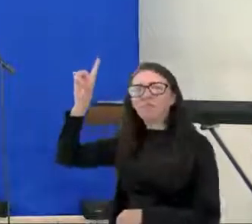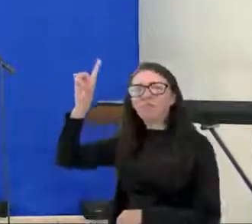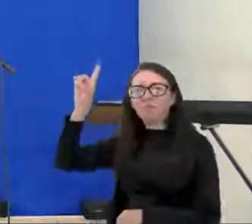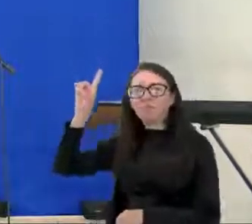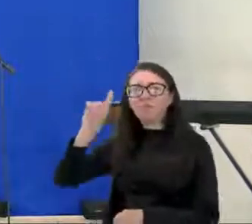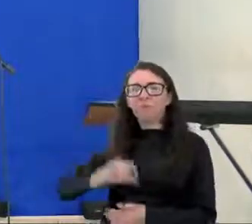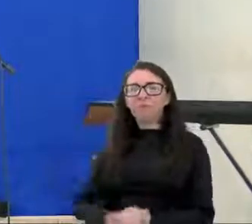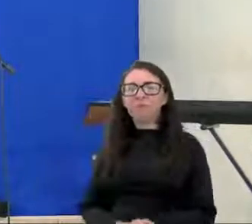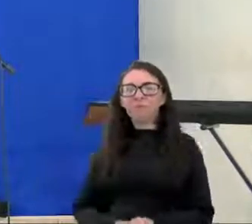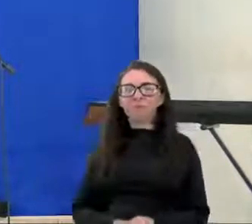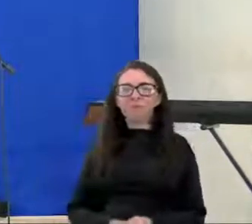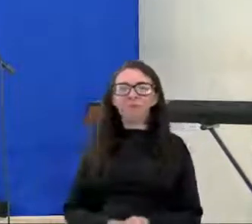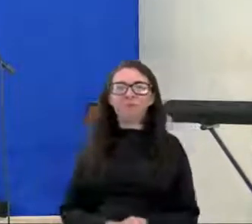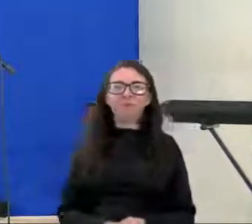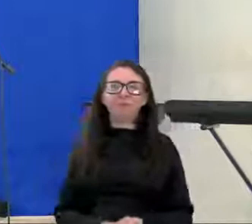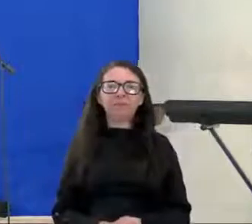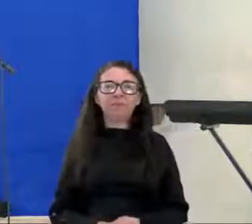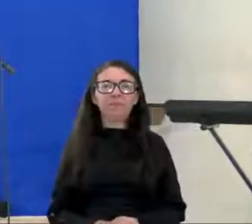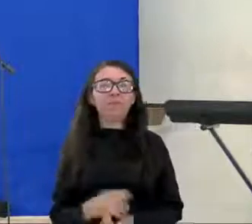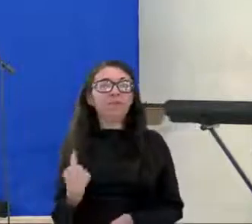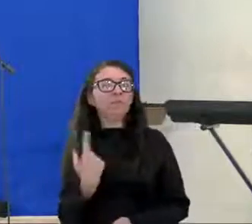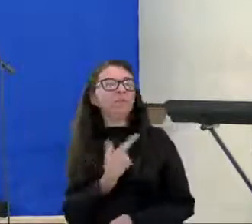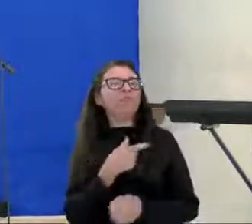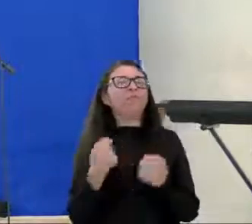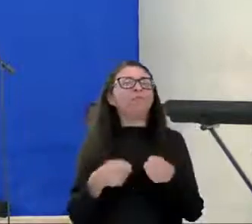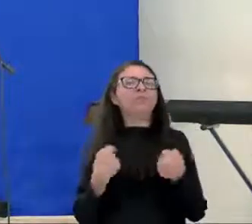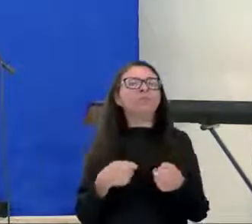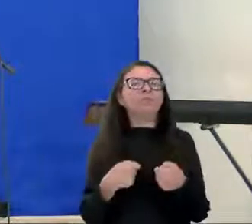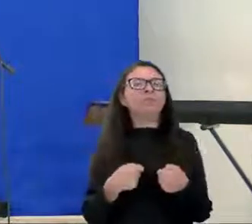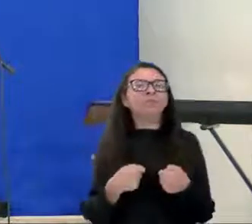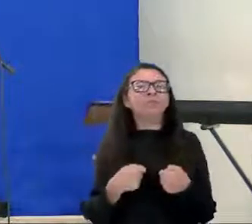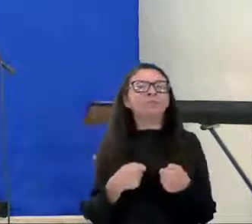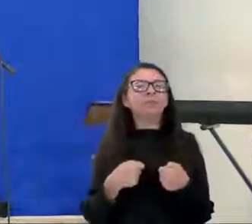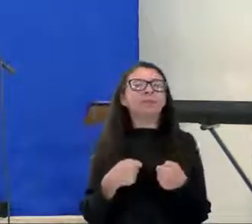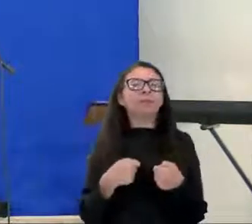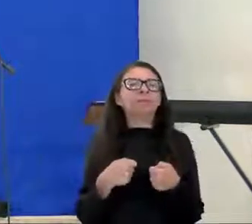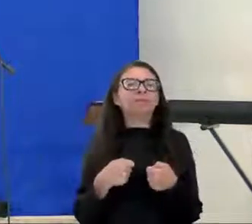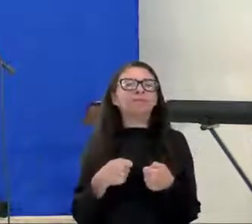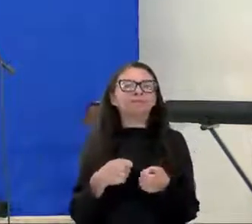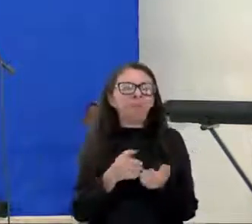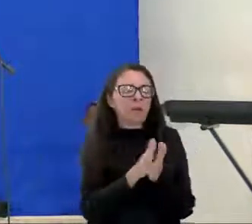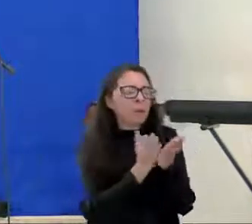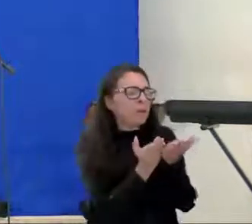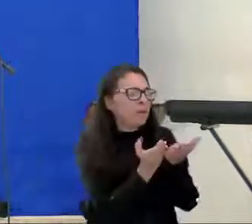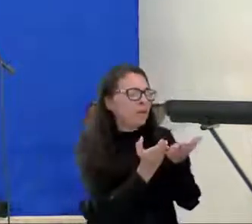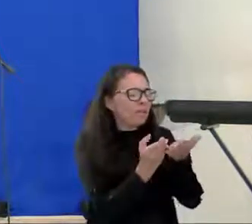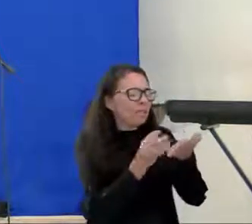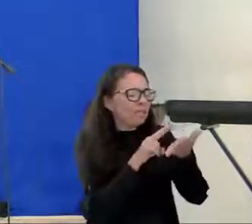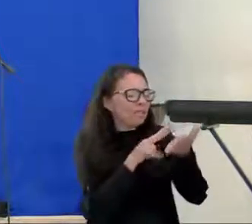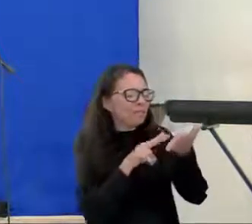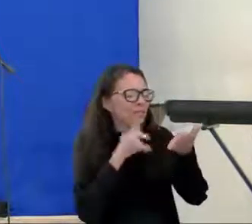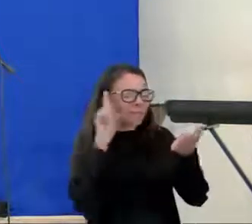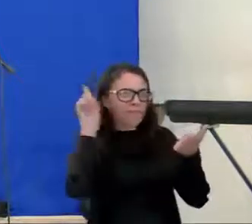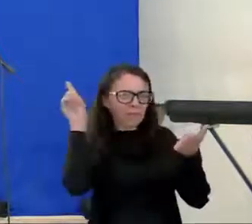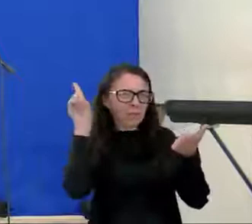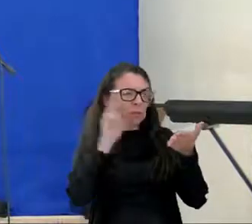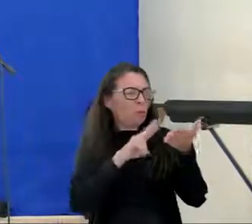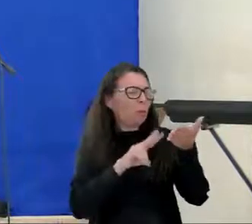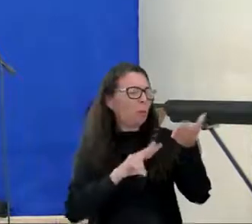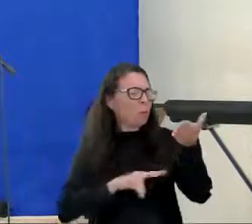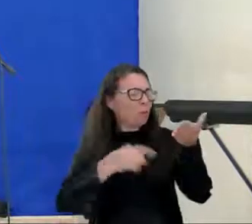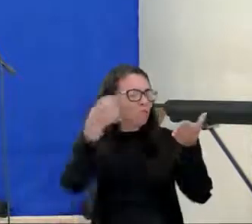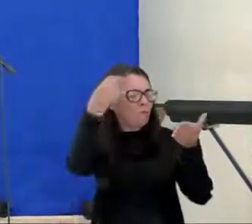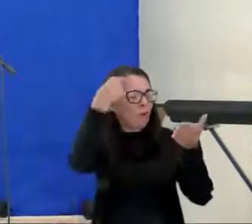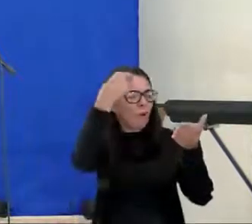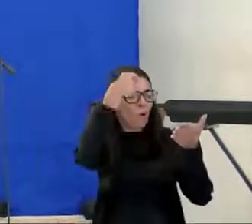colocarmos em nossa mente, reposicionarmos as nossas vidas perante aquilo que a palavra de Deus nos ensina. Bem?